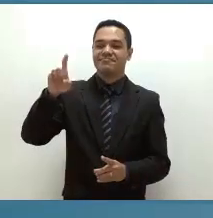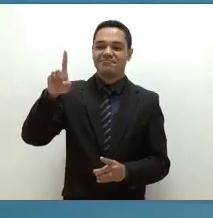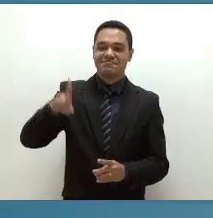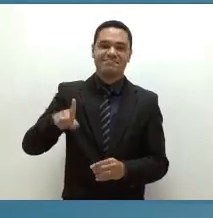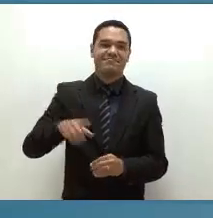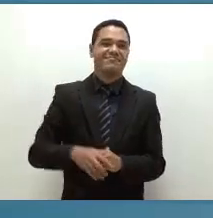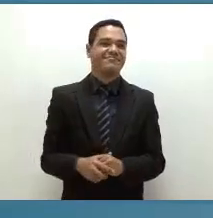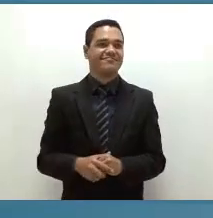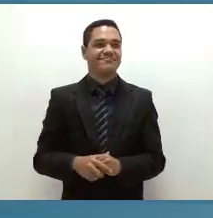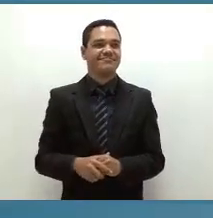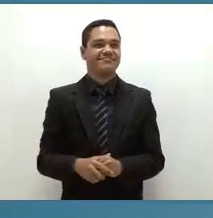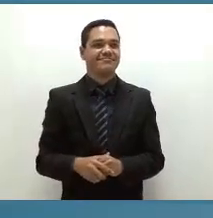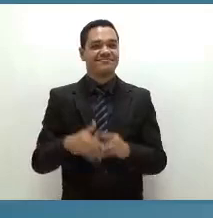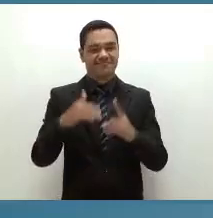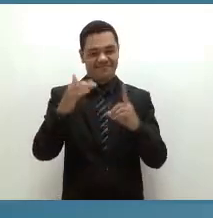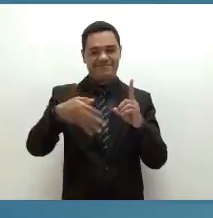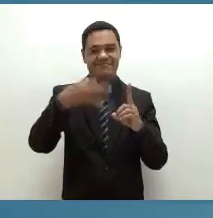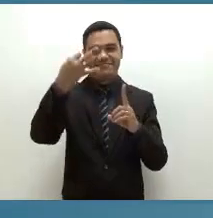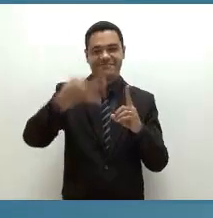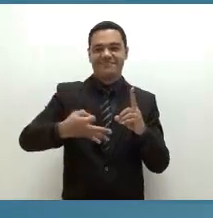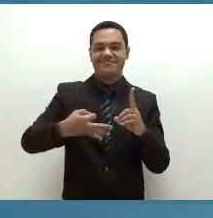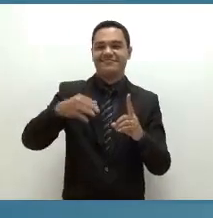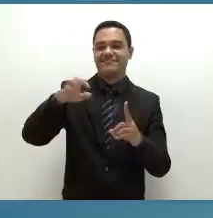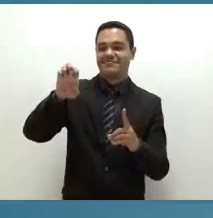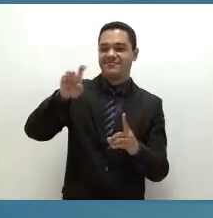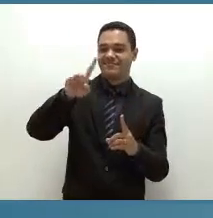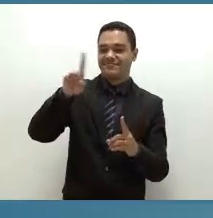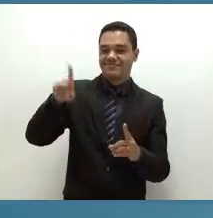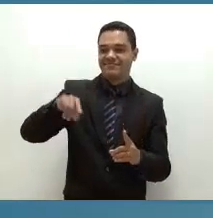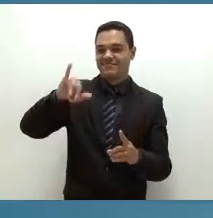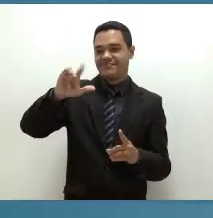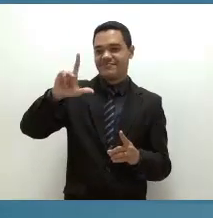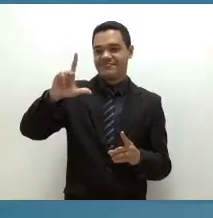Desembargador Exilda Pastana Mutran. Também não, Excelência.